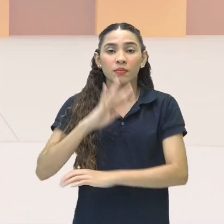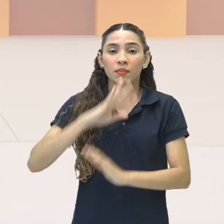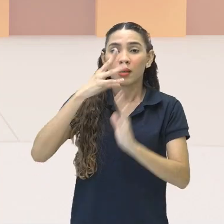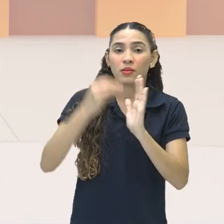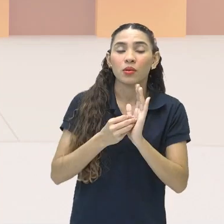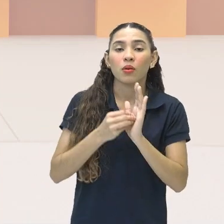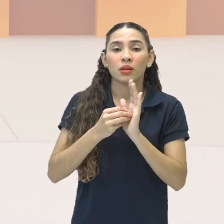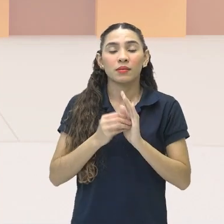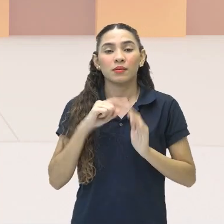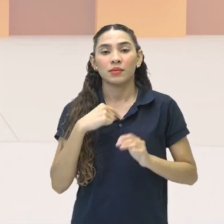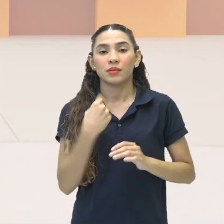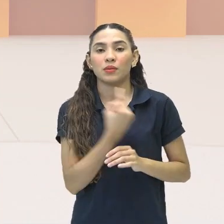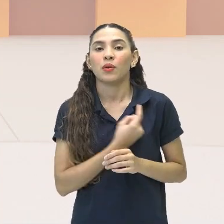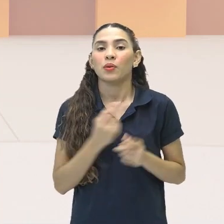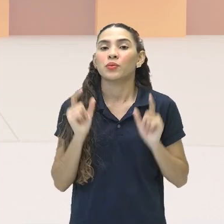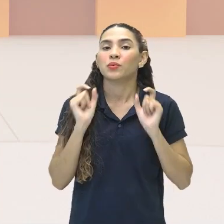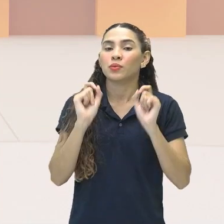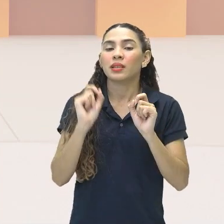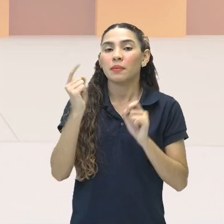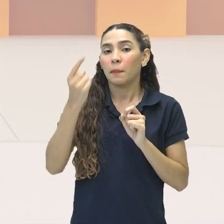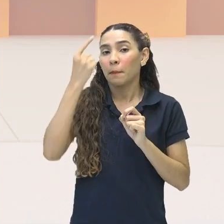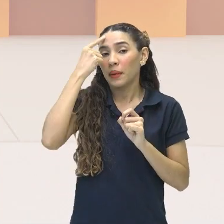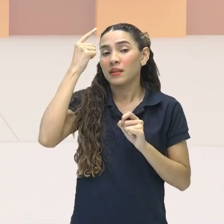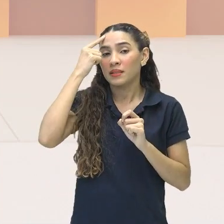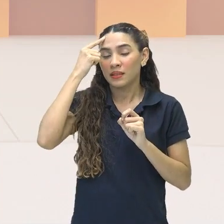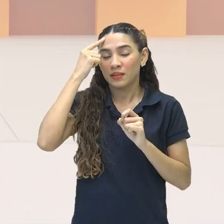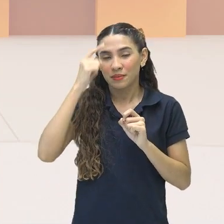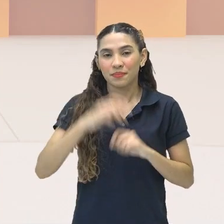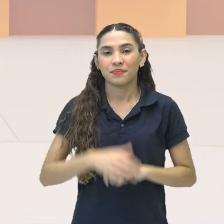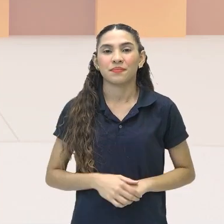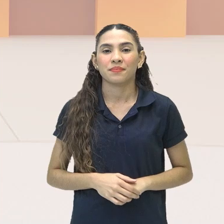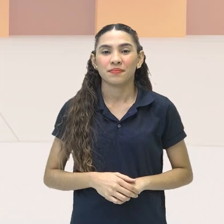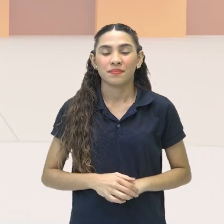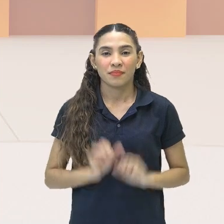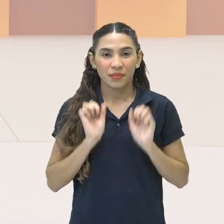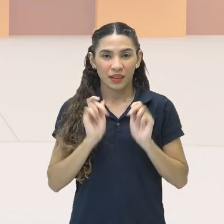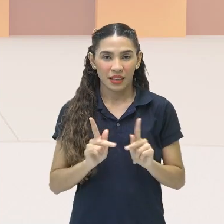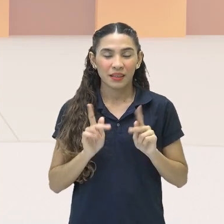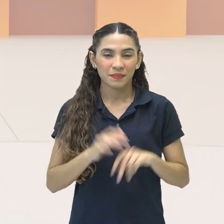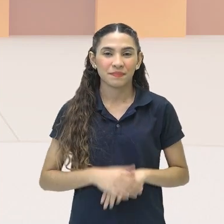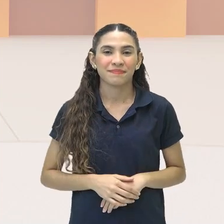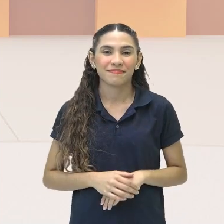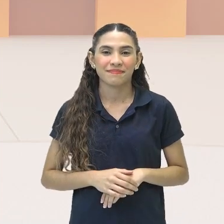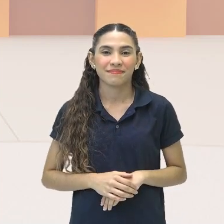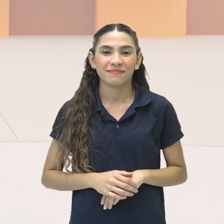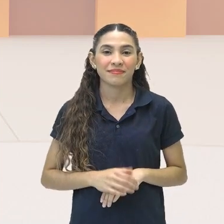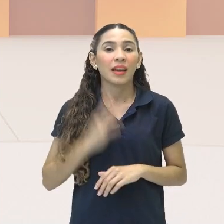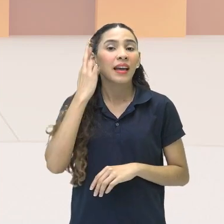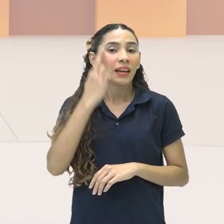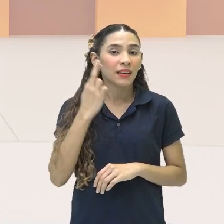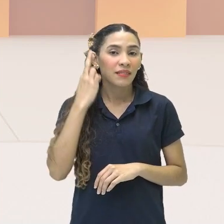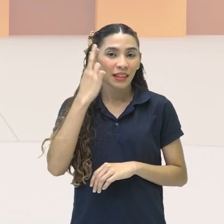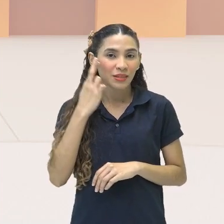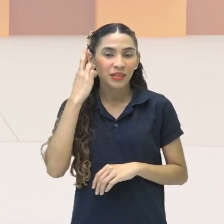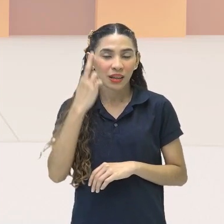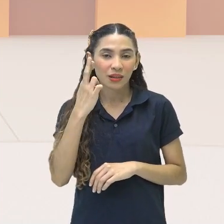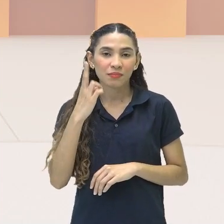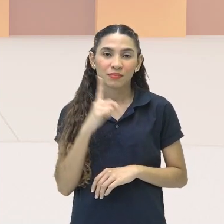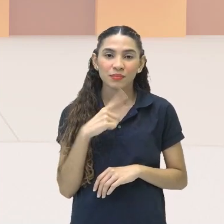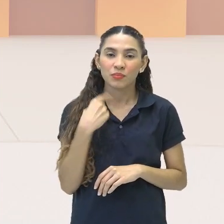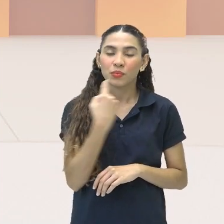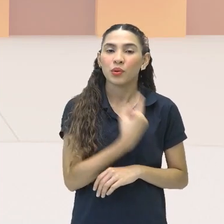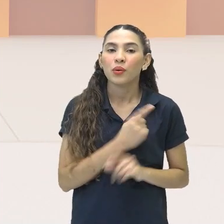Amazônia, e nós estamos, então, aqui pensando um pouco sobre isso. Tá certo? São reflexões para a